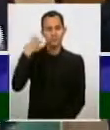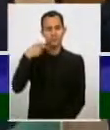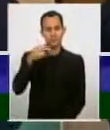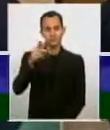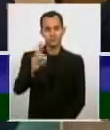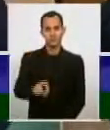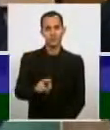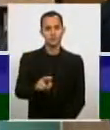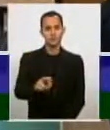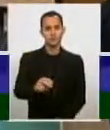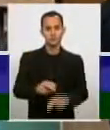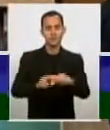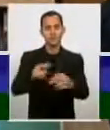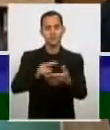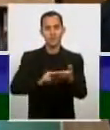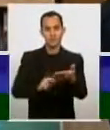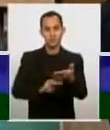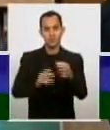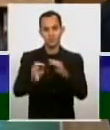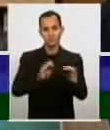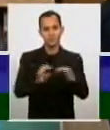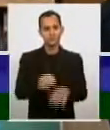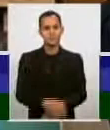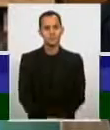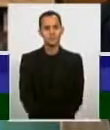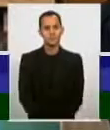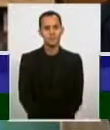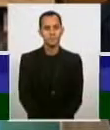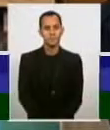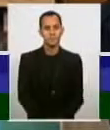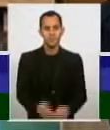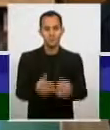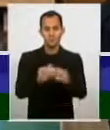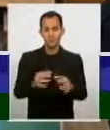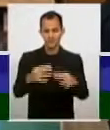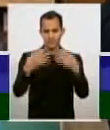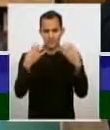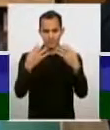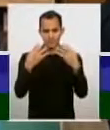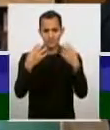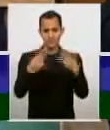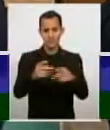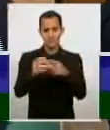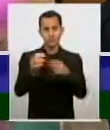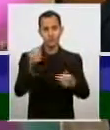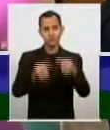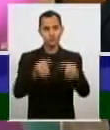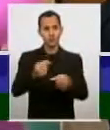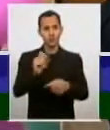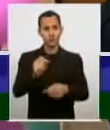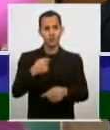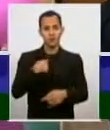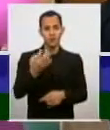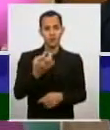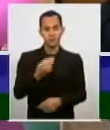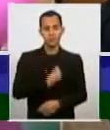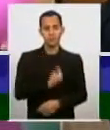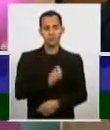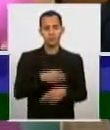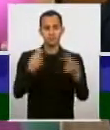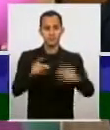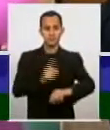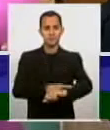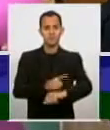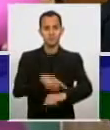vereador Rod, pela leitura do projeto. Eu chamo a atenção dos senhores vereadores para essa discussão, a qual eu gostaria de participar